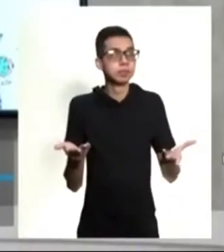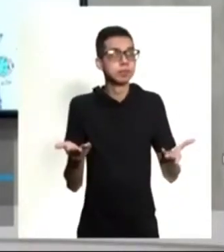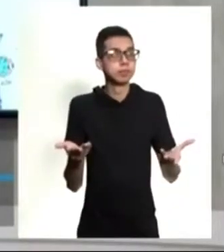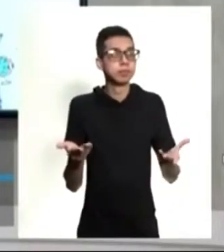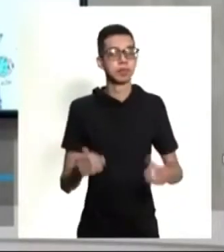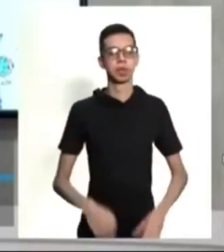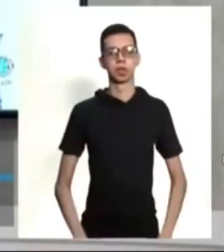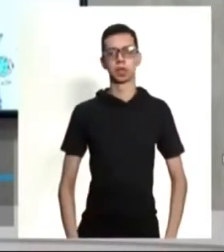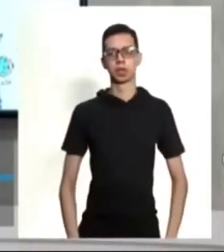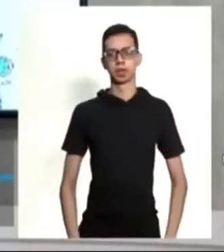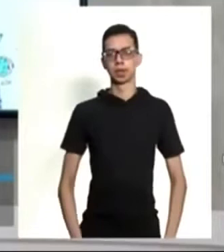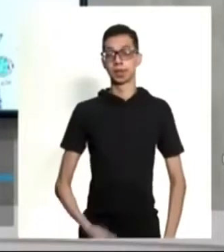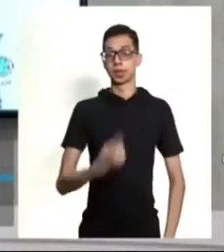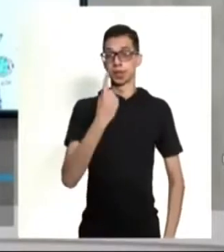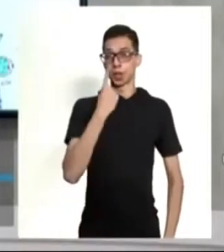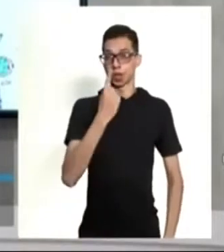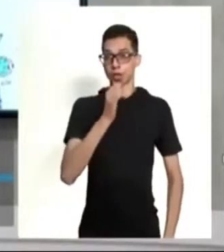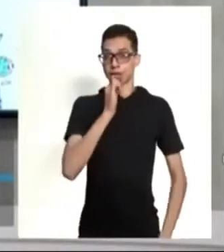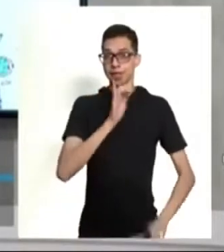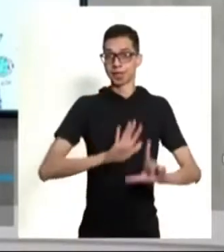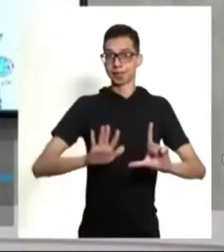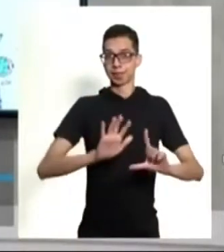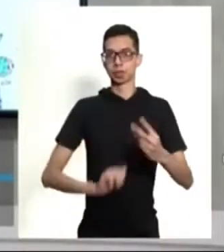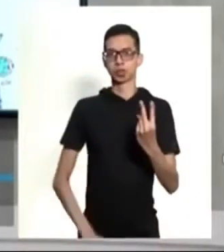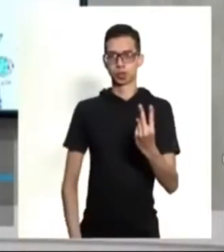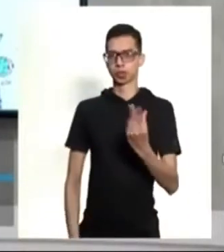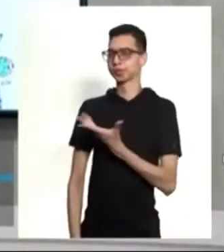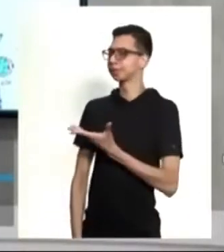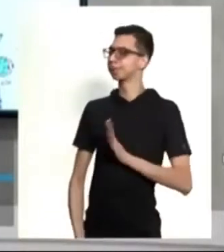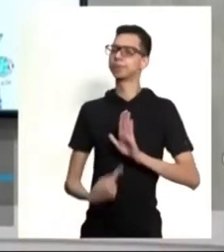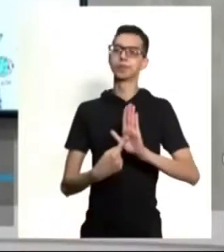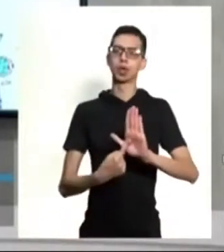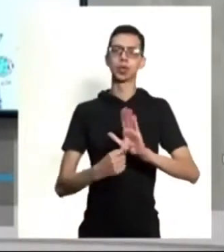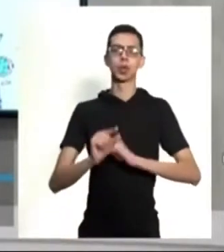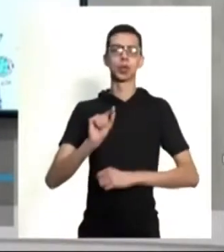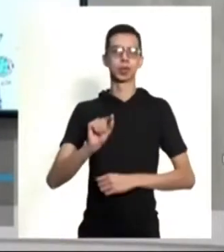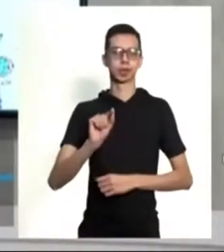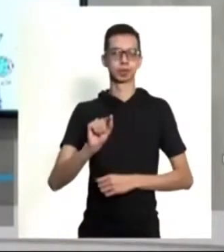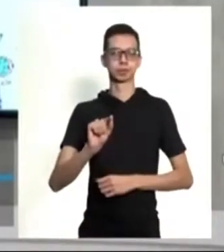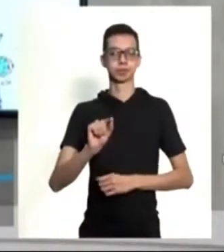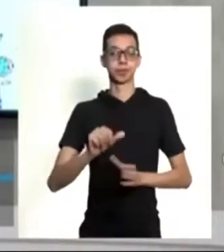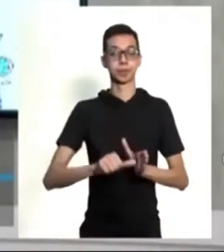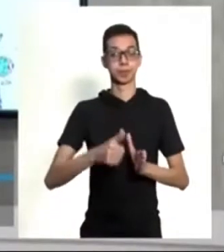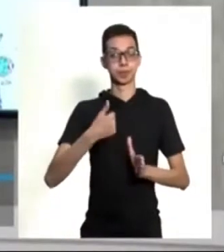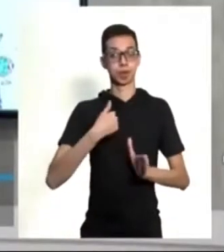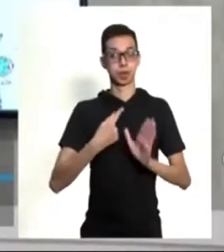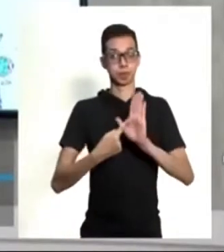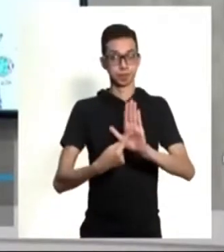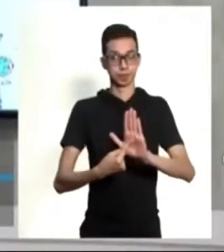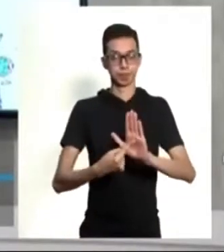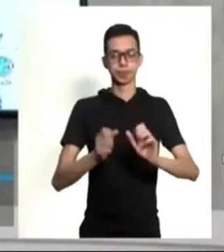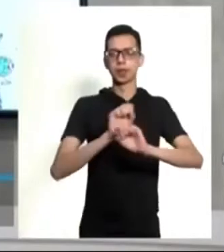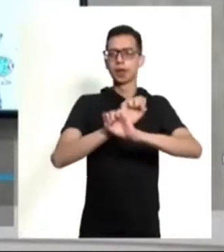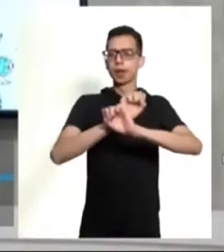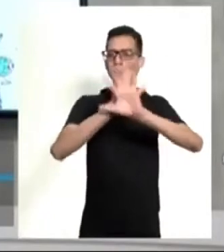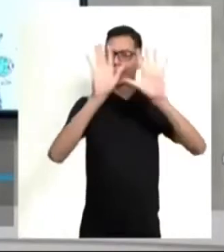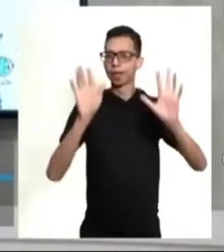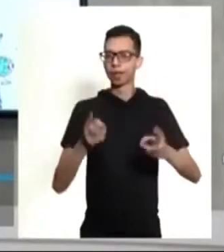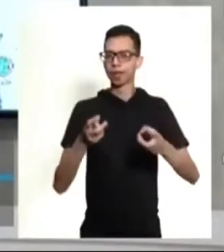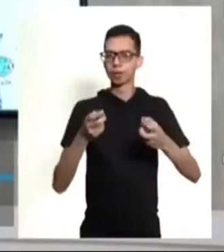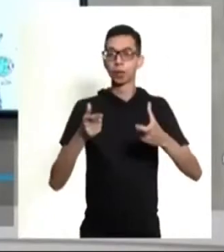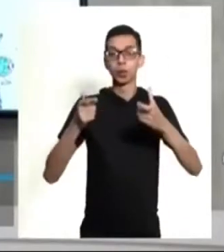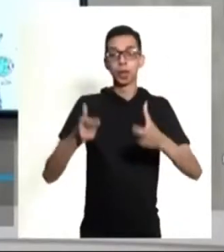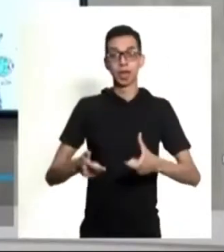social, olha só, trouxe duas imagens que mostram. Primeiro, né? Estou mostrando aqui e fica muito evidente a densidade de ocupação